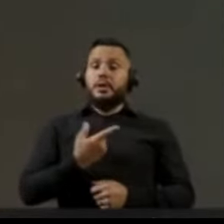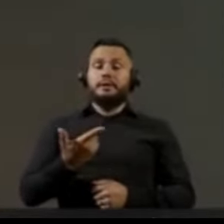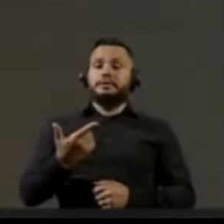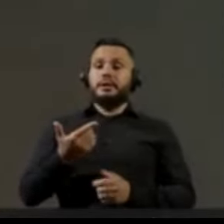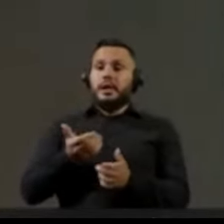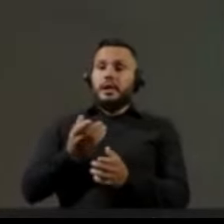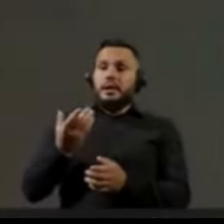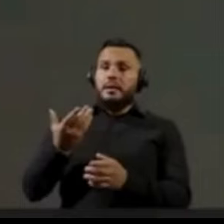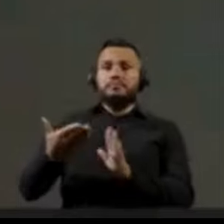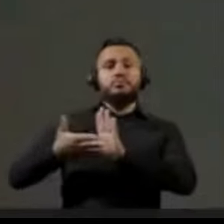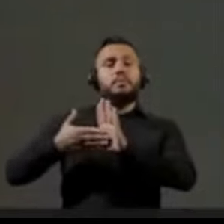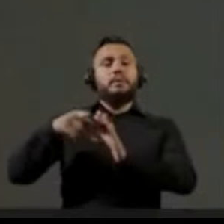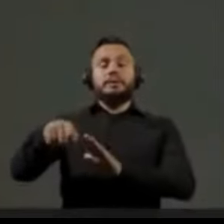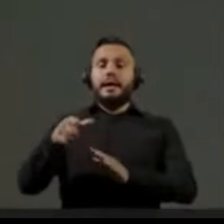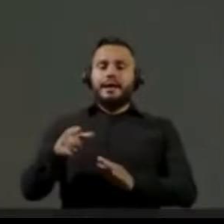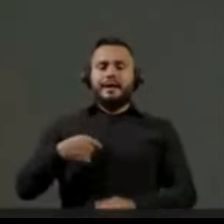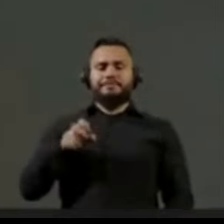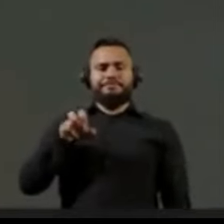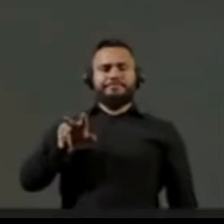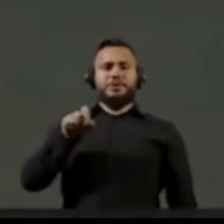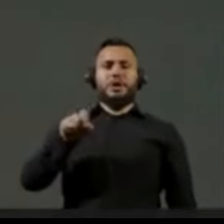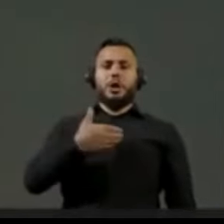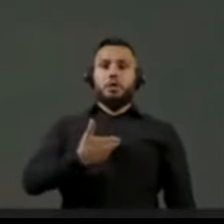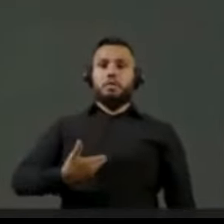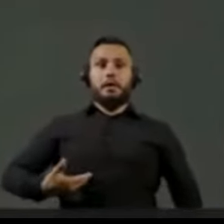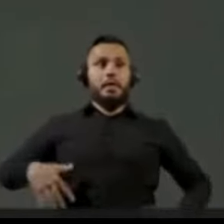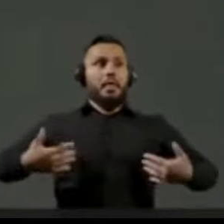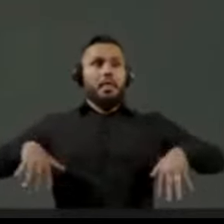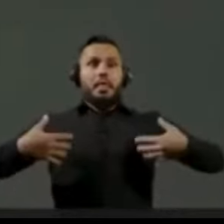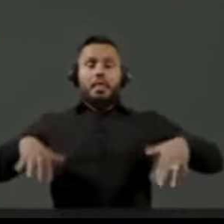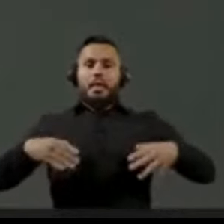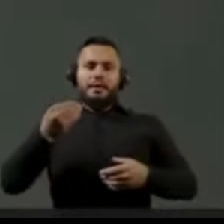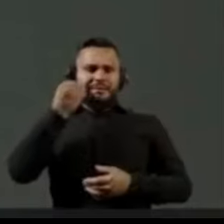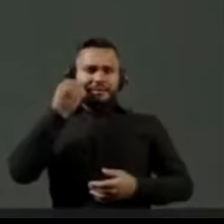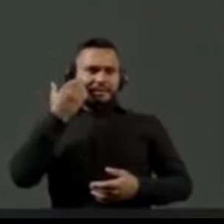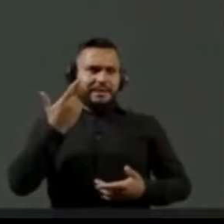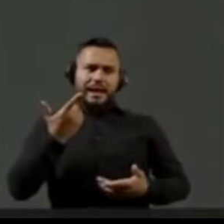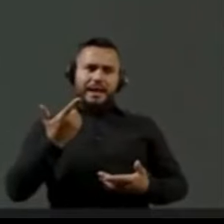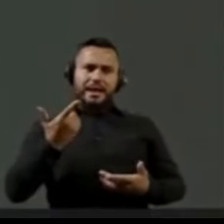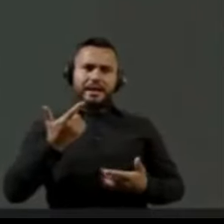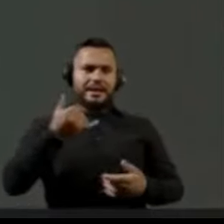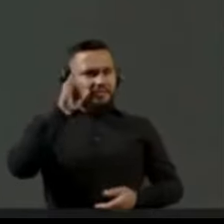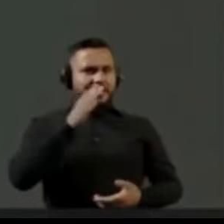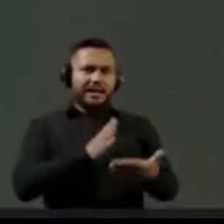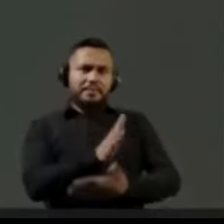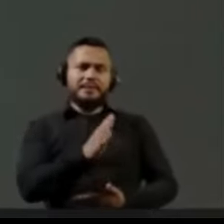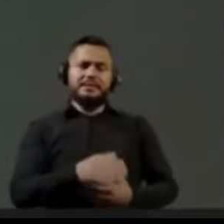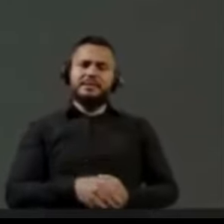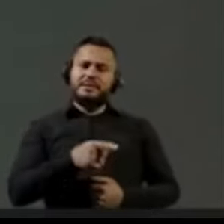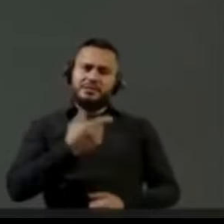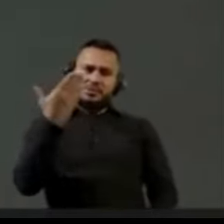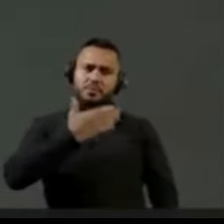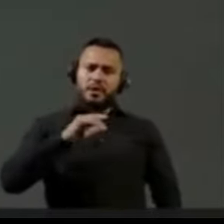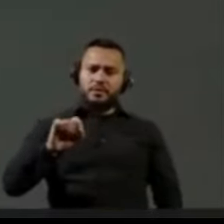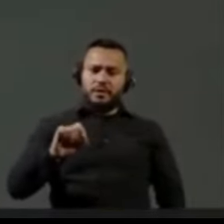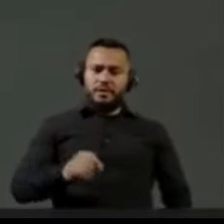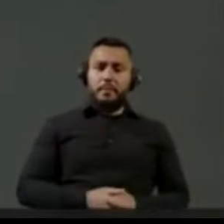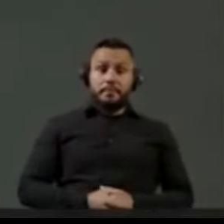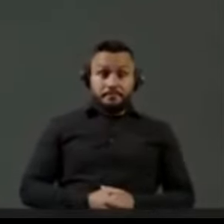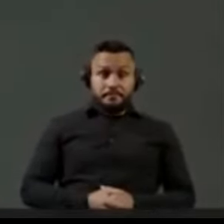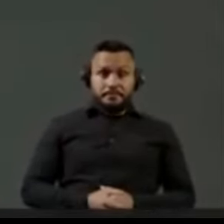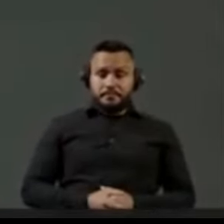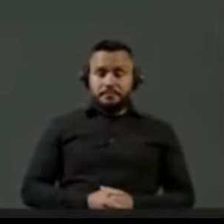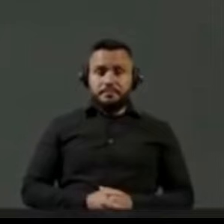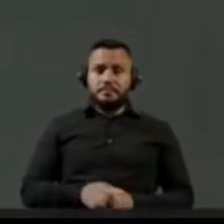aí a gente viu realmente o governo se mobilizar para derrubar o PDL. Ou seja, isso nos mostra que o coração